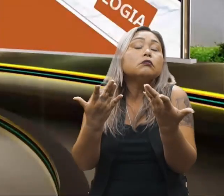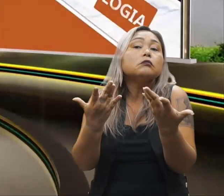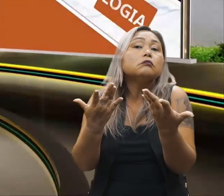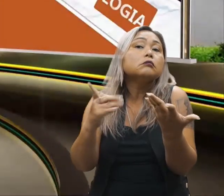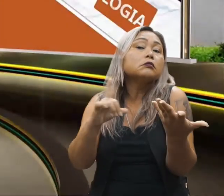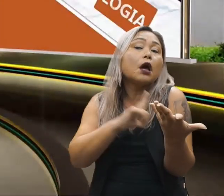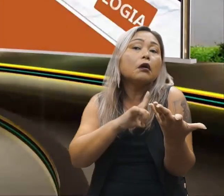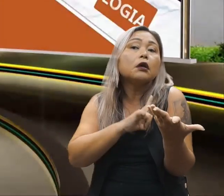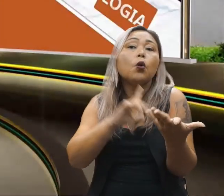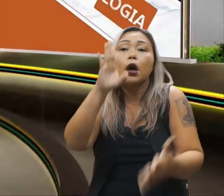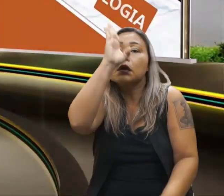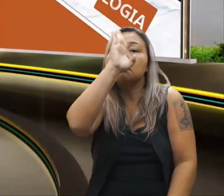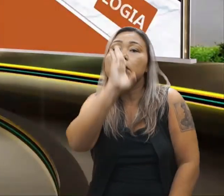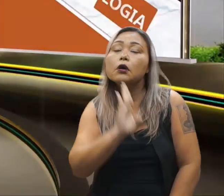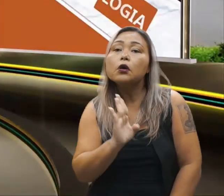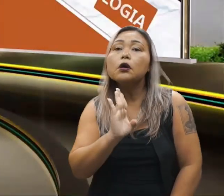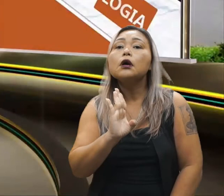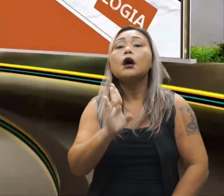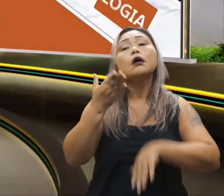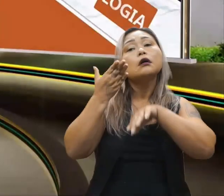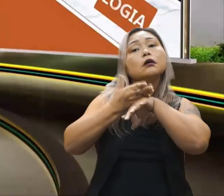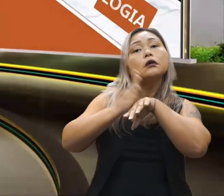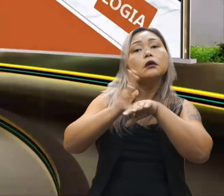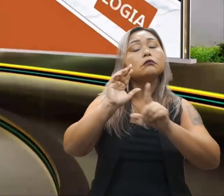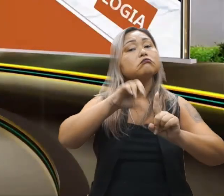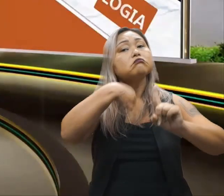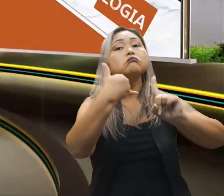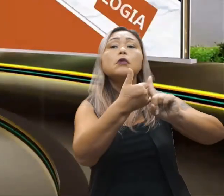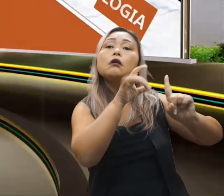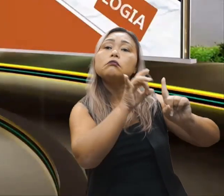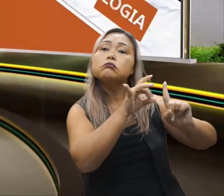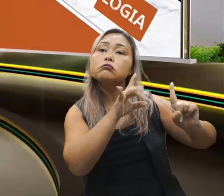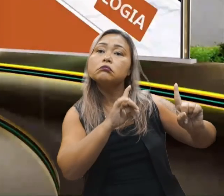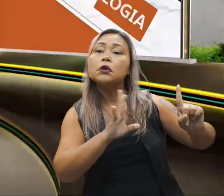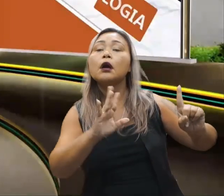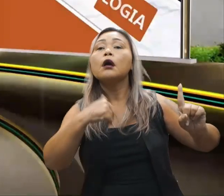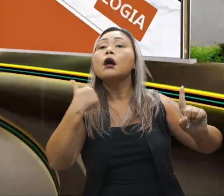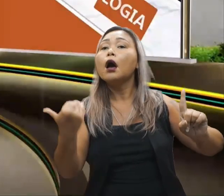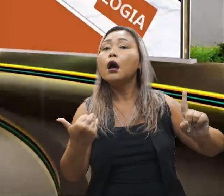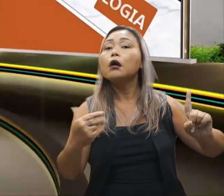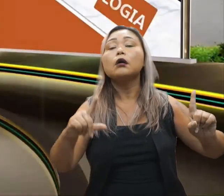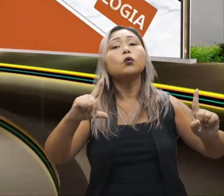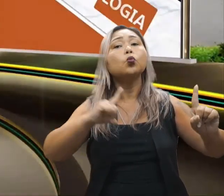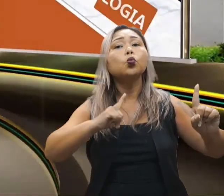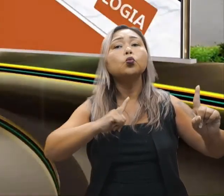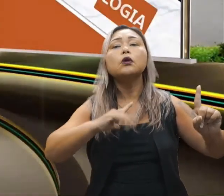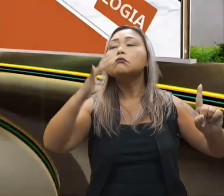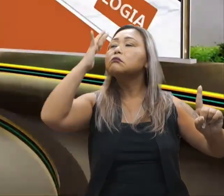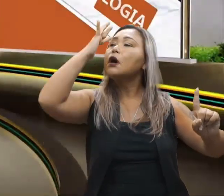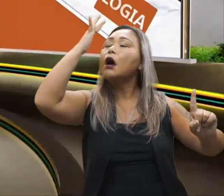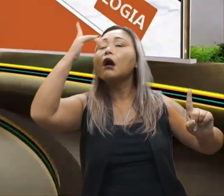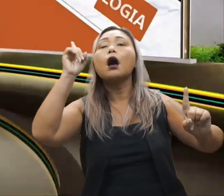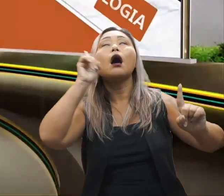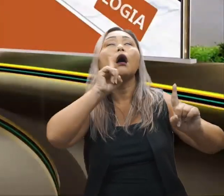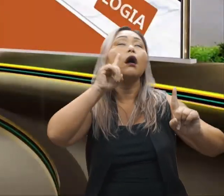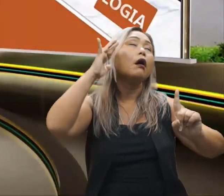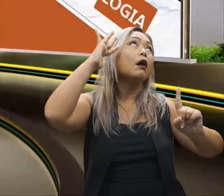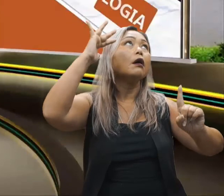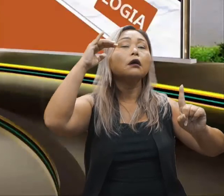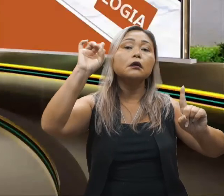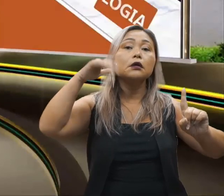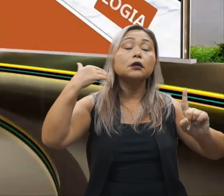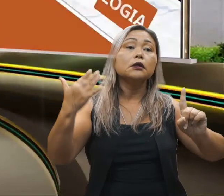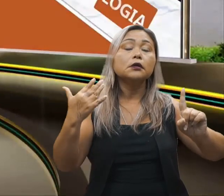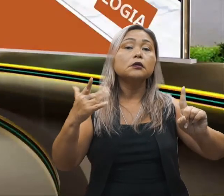aqui no Brasil pratica a xenofobia. Então, assim, a gente tem um sonho americano.